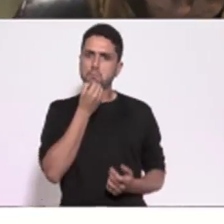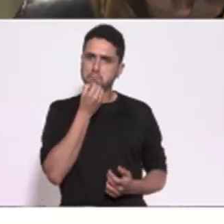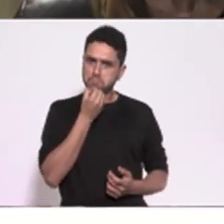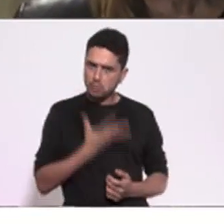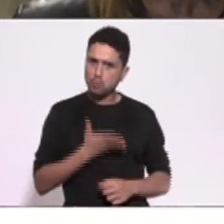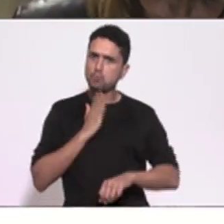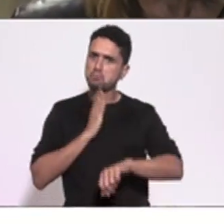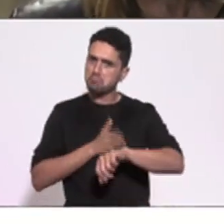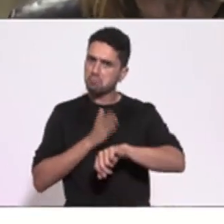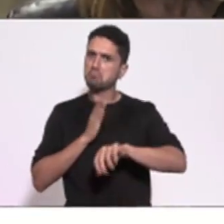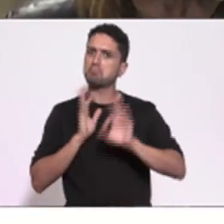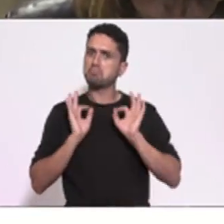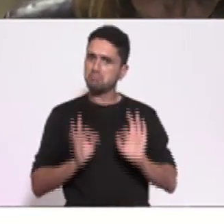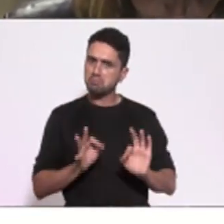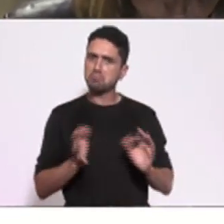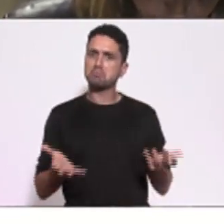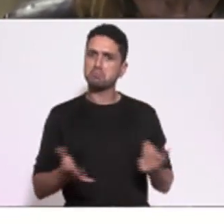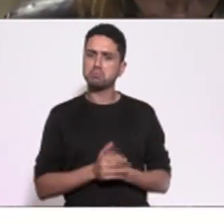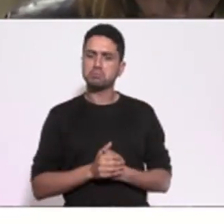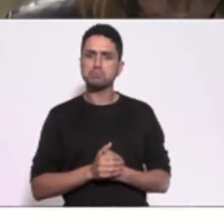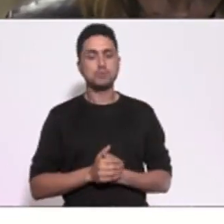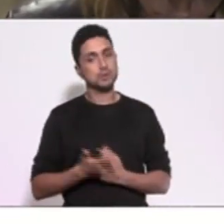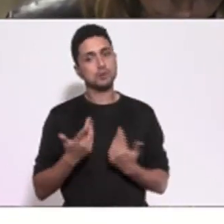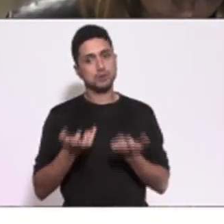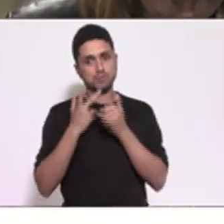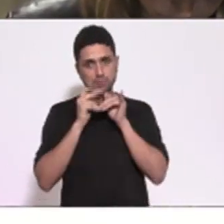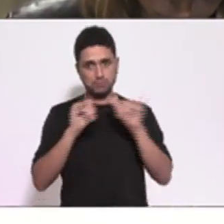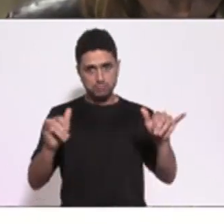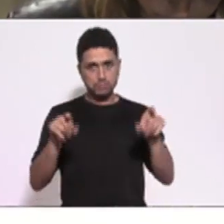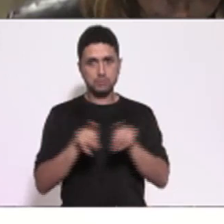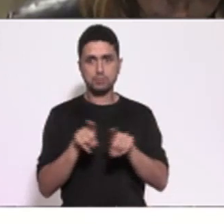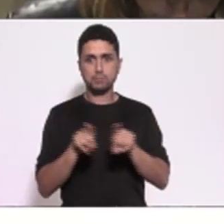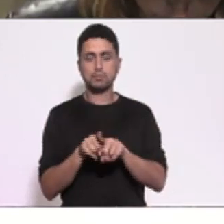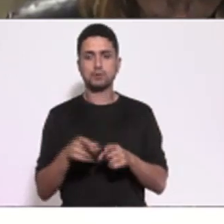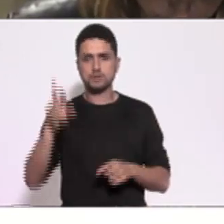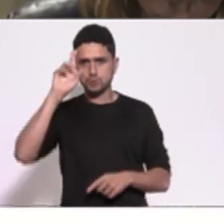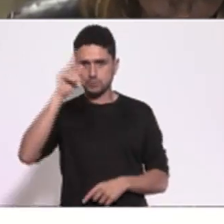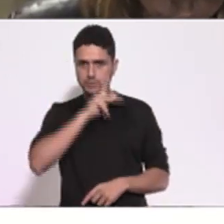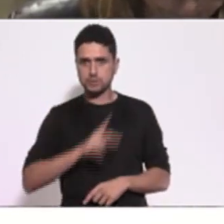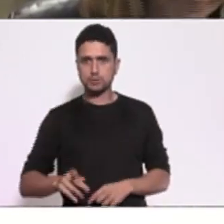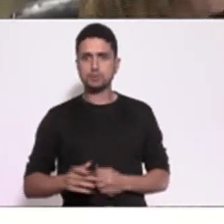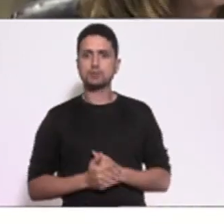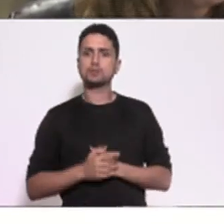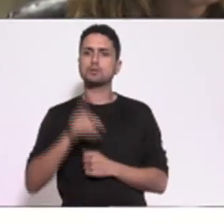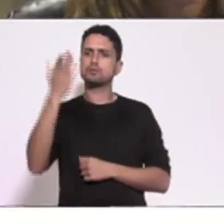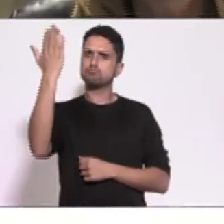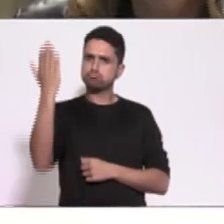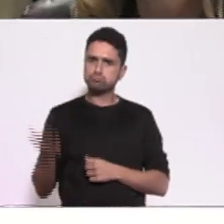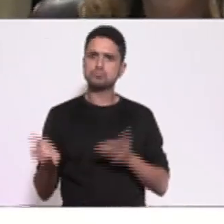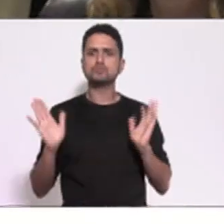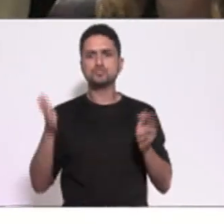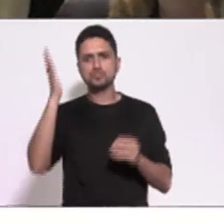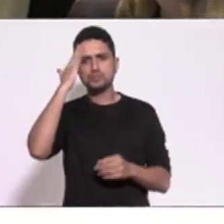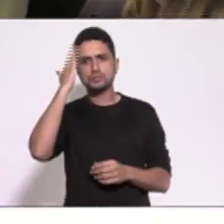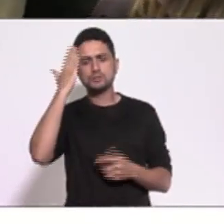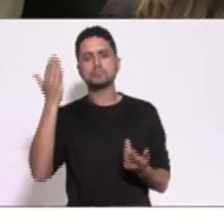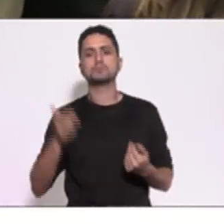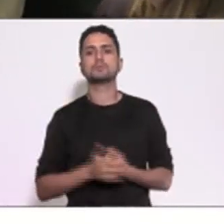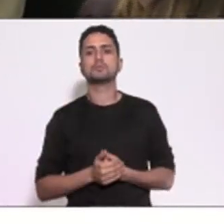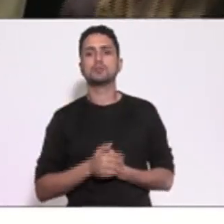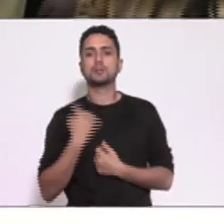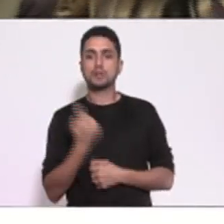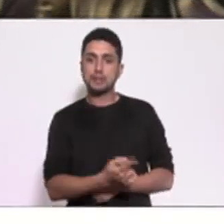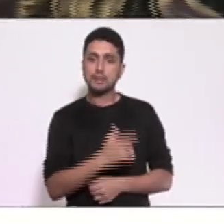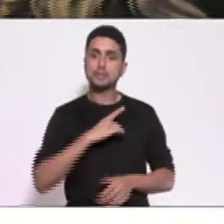hora. E queria dizer, inclusive, senhor presidente, que como Vossa Excelência já sabe, que já